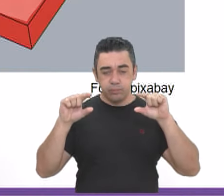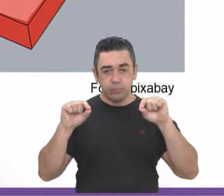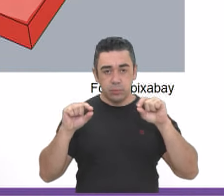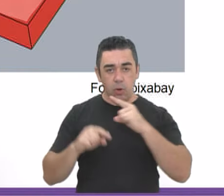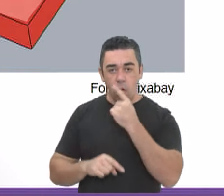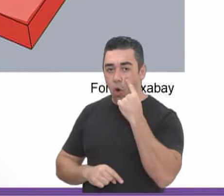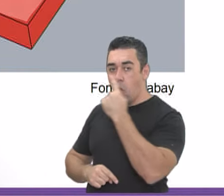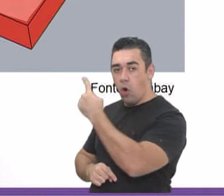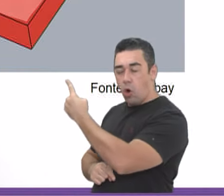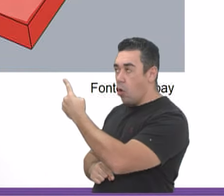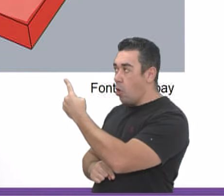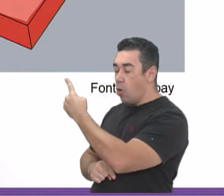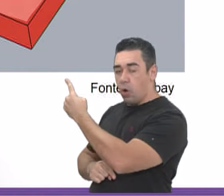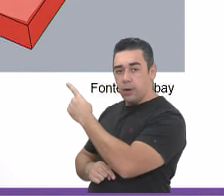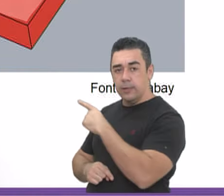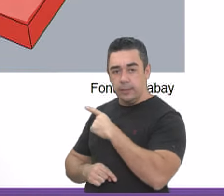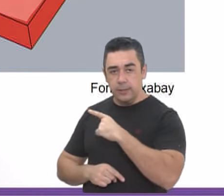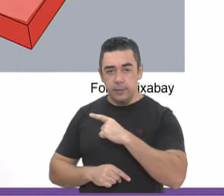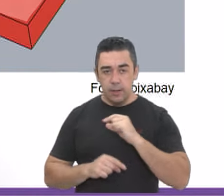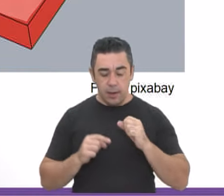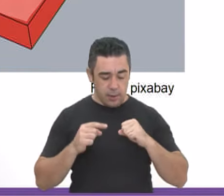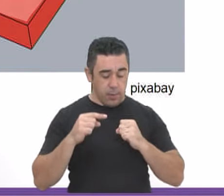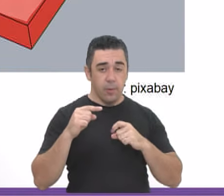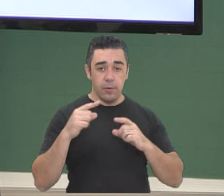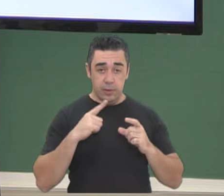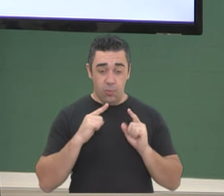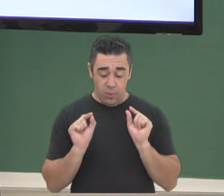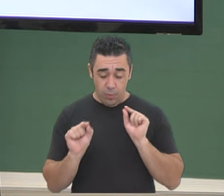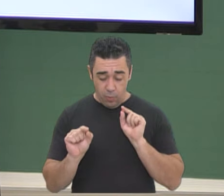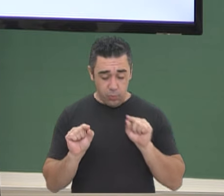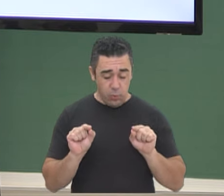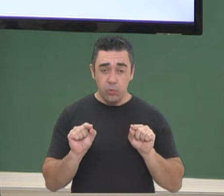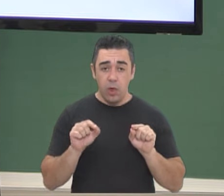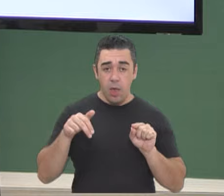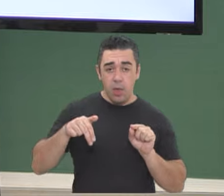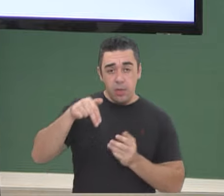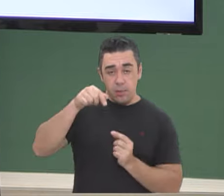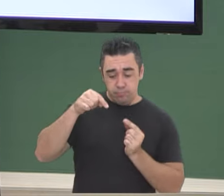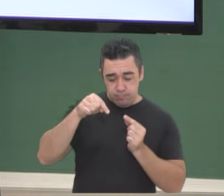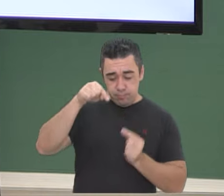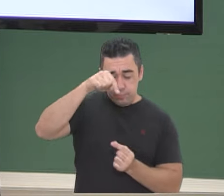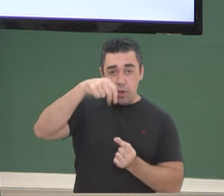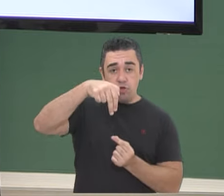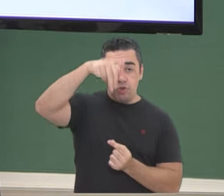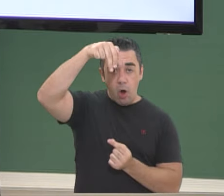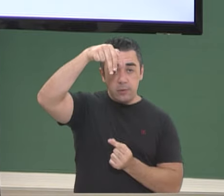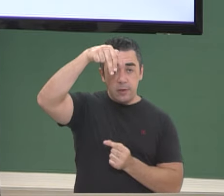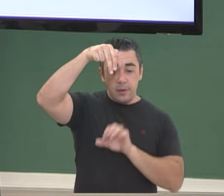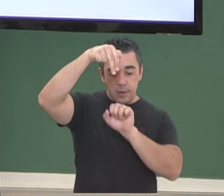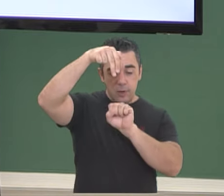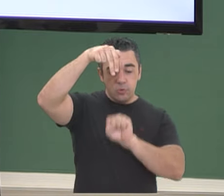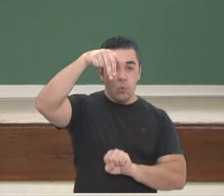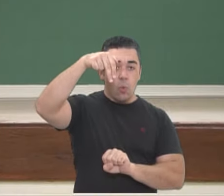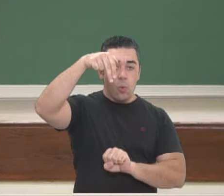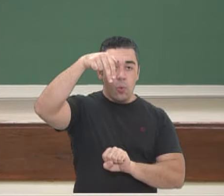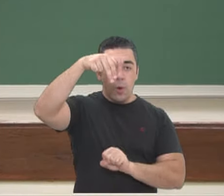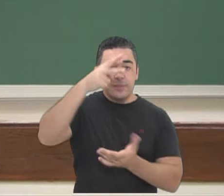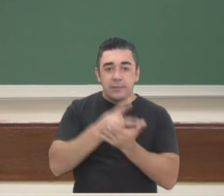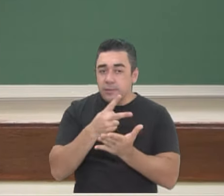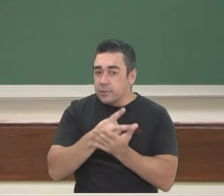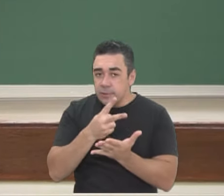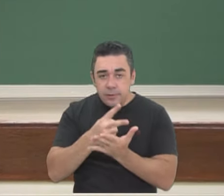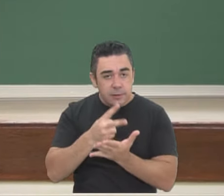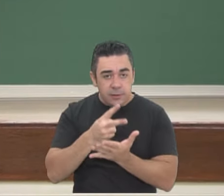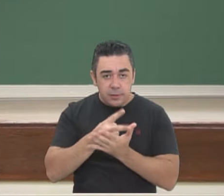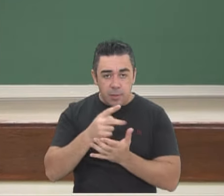imagem nós temos o polo que a gente chama de norte e o bolo que a gente vai chamar sempre disso certo então sempre